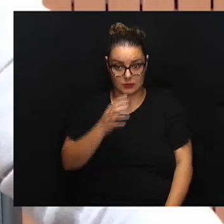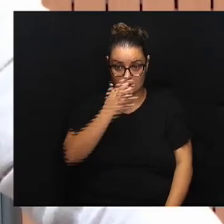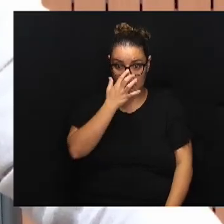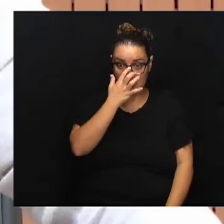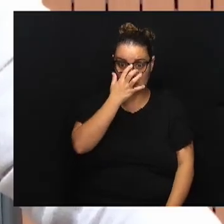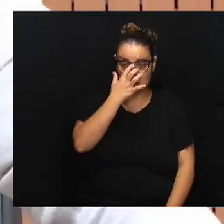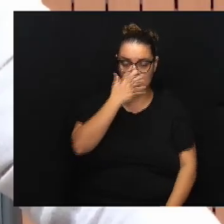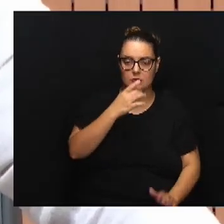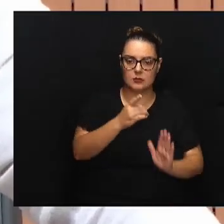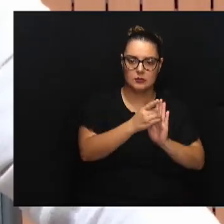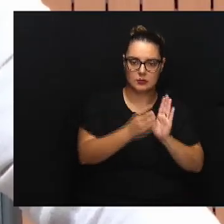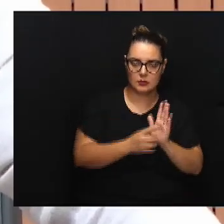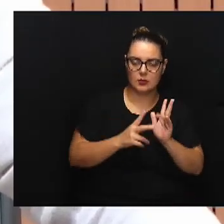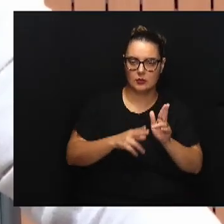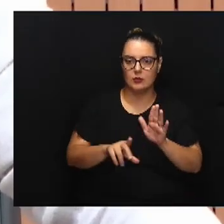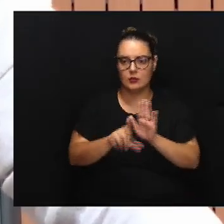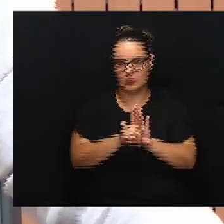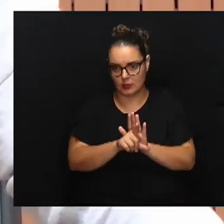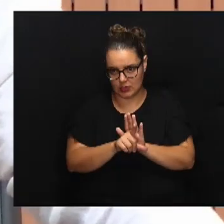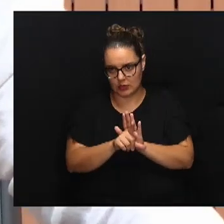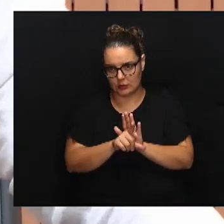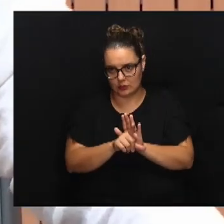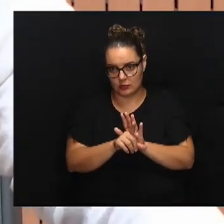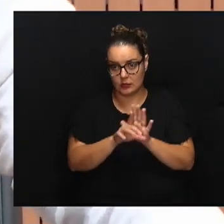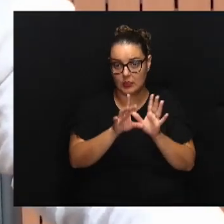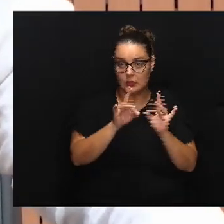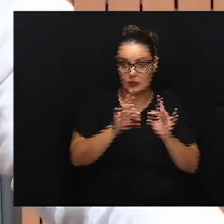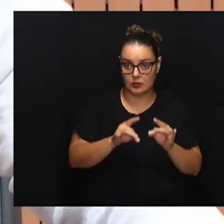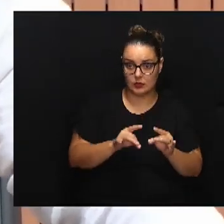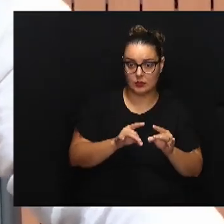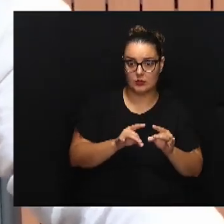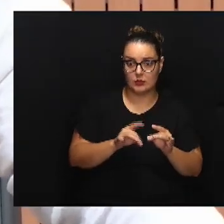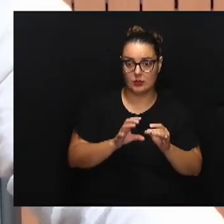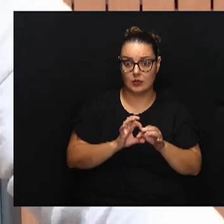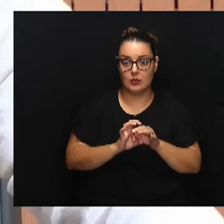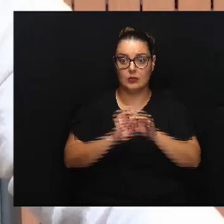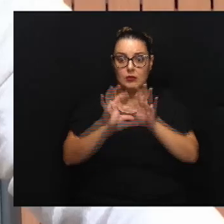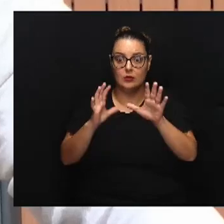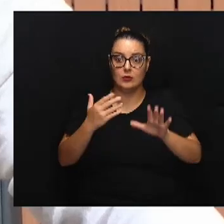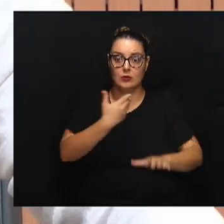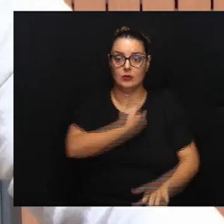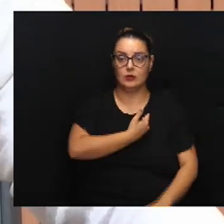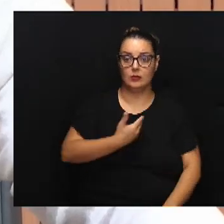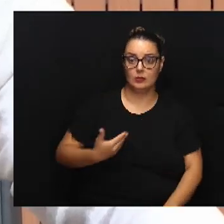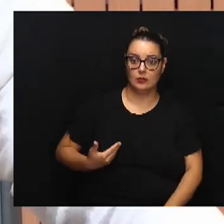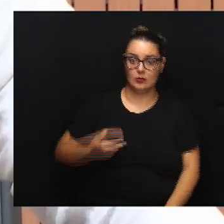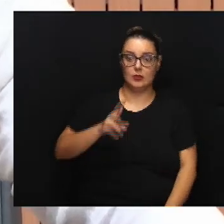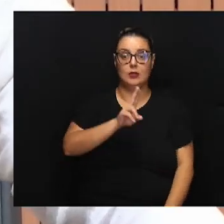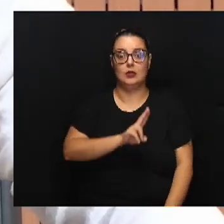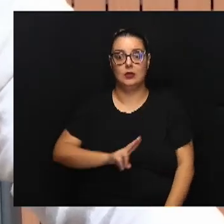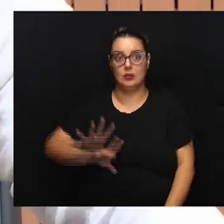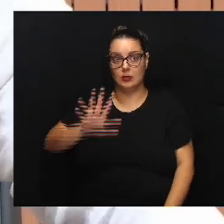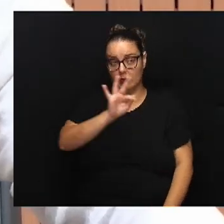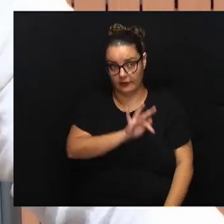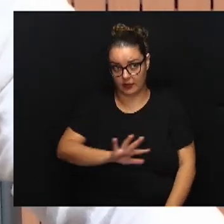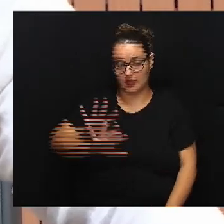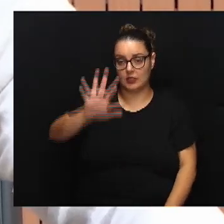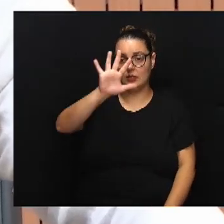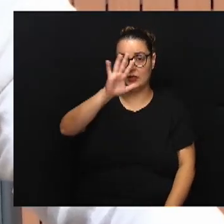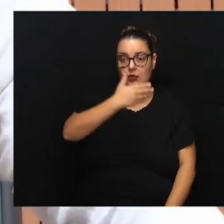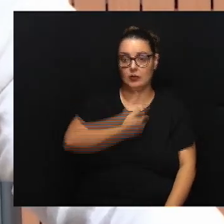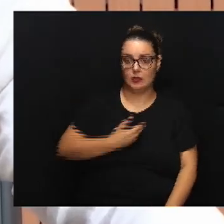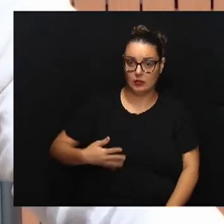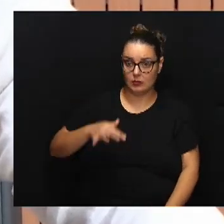Tanto o decreto como a lei, né, está ali descrito, autoriza o governo, a União, o governo federal,